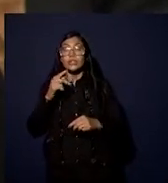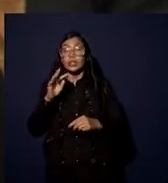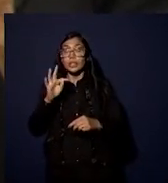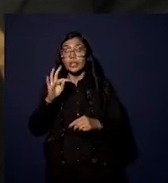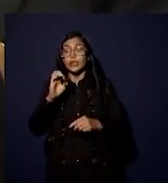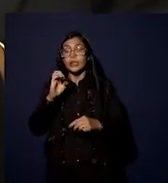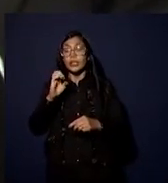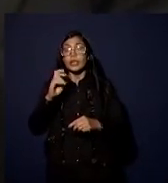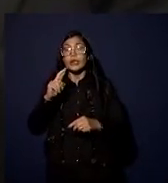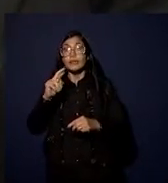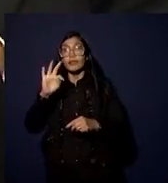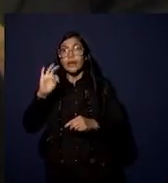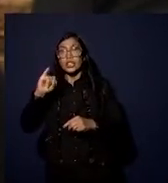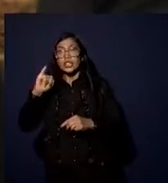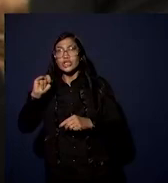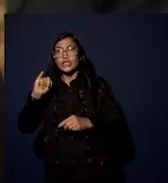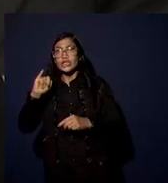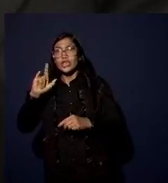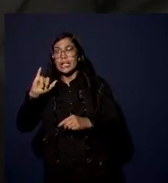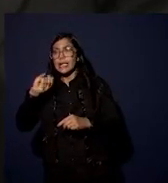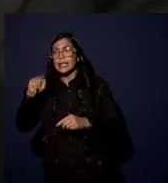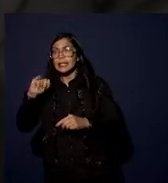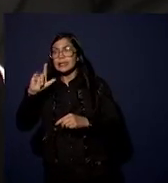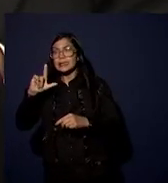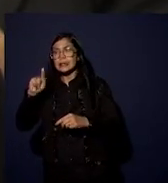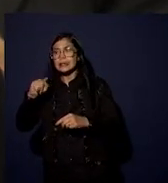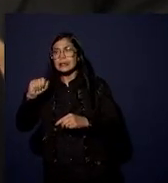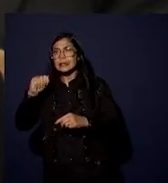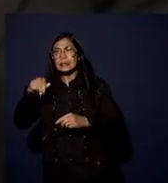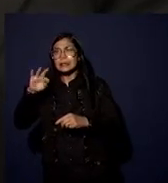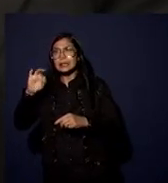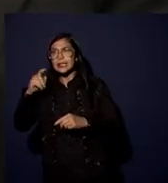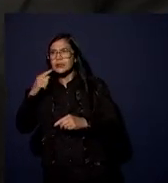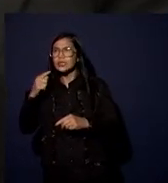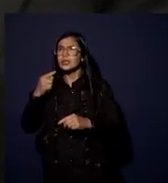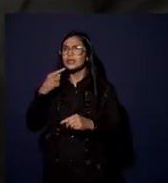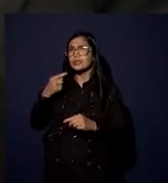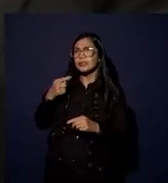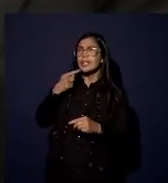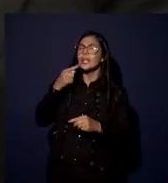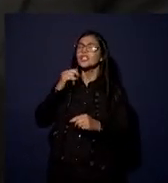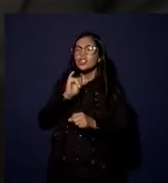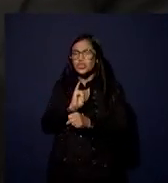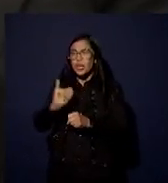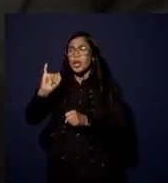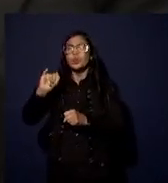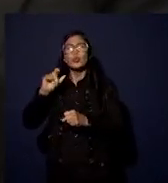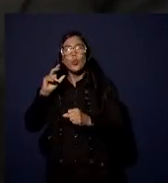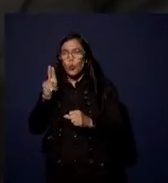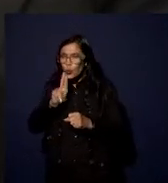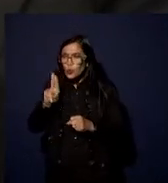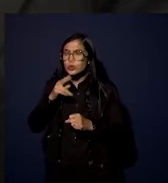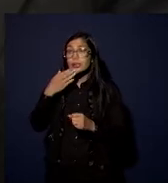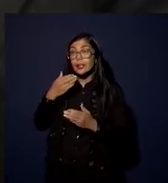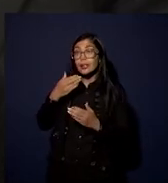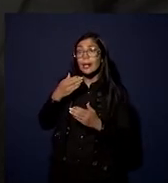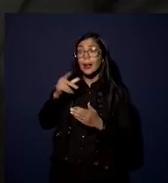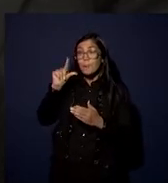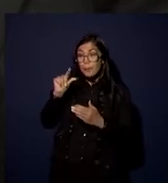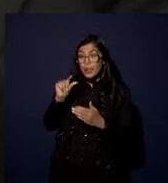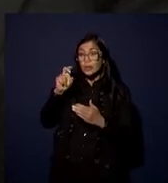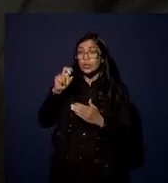importações né a gente produz muito muito menos do que a gente deveria menos de 50% do que a gente consome no Brasil